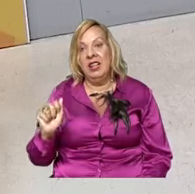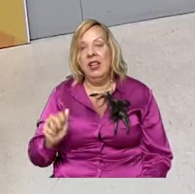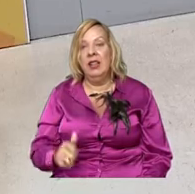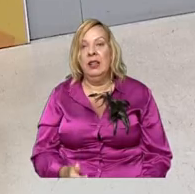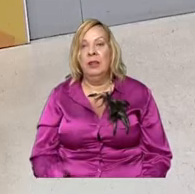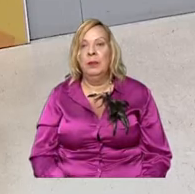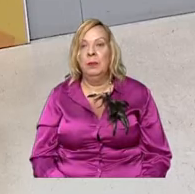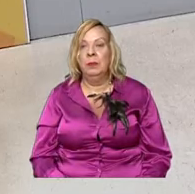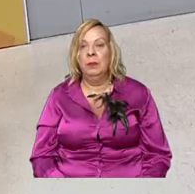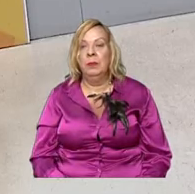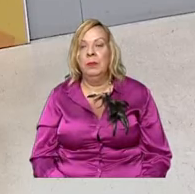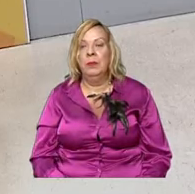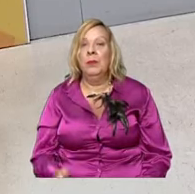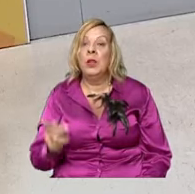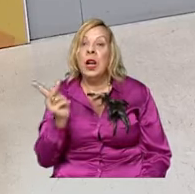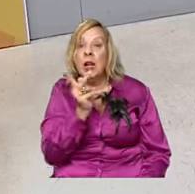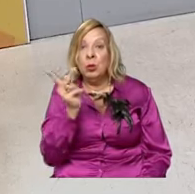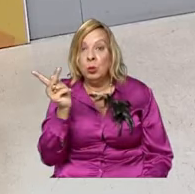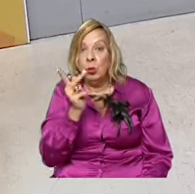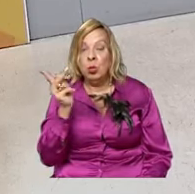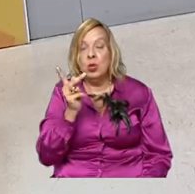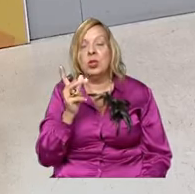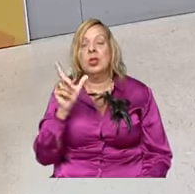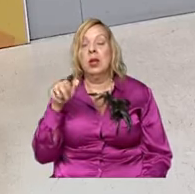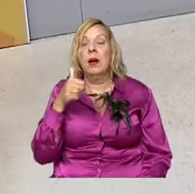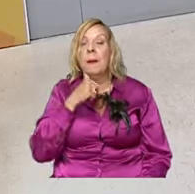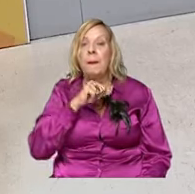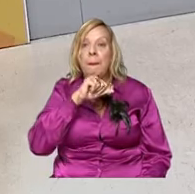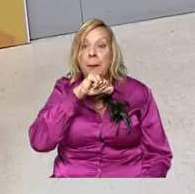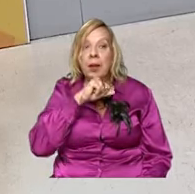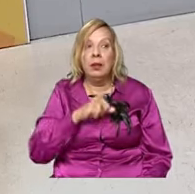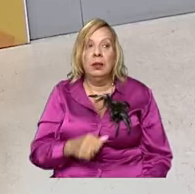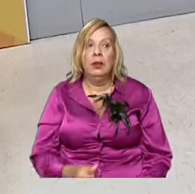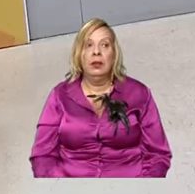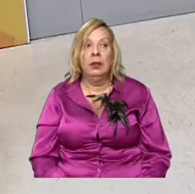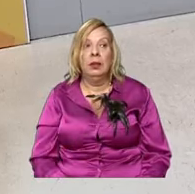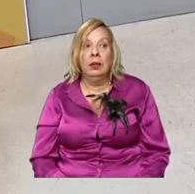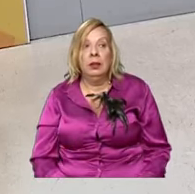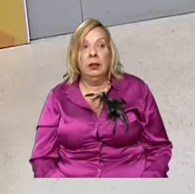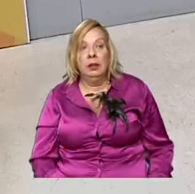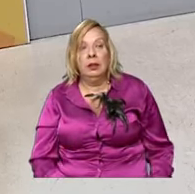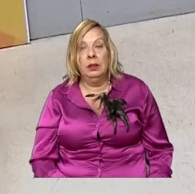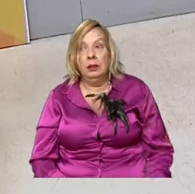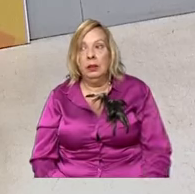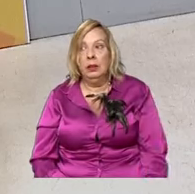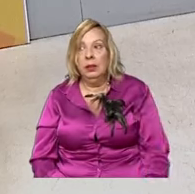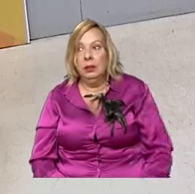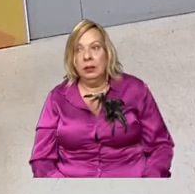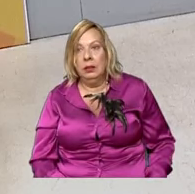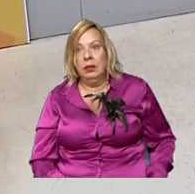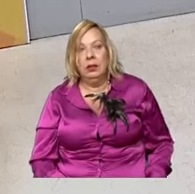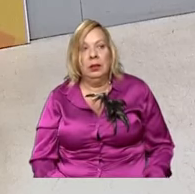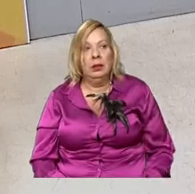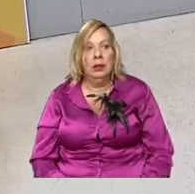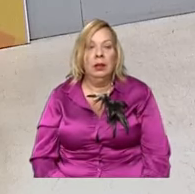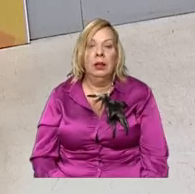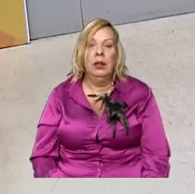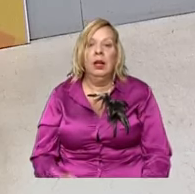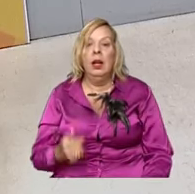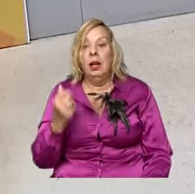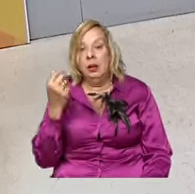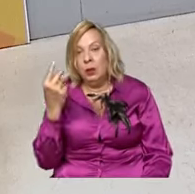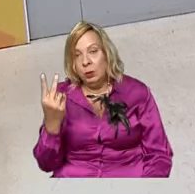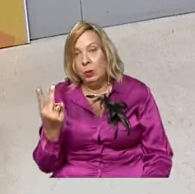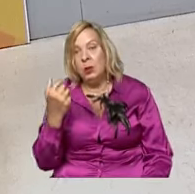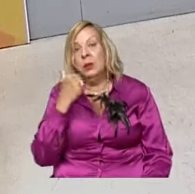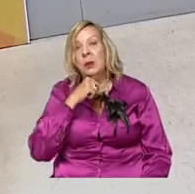que lindas, beijos, viu? E as duas são mãe pet, né? As duas, tanto